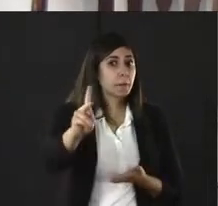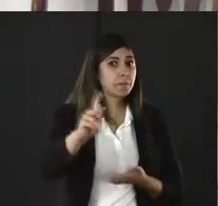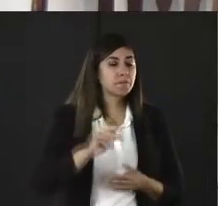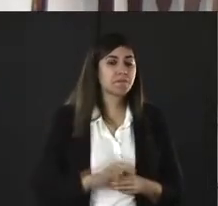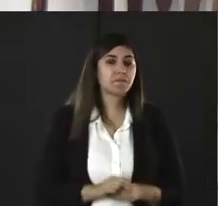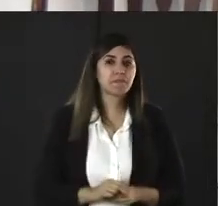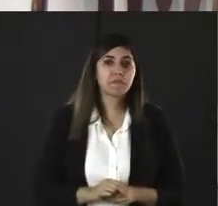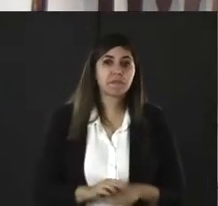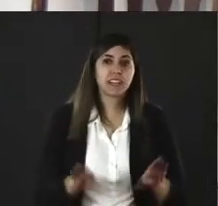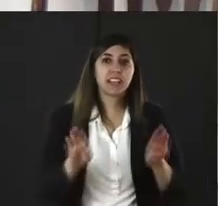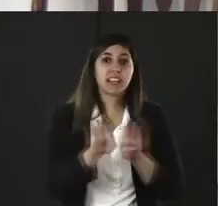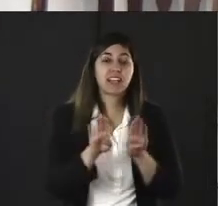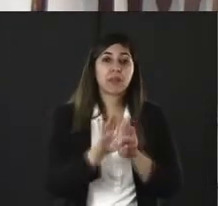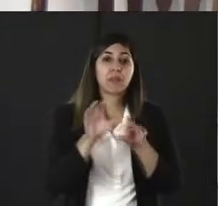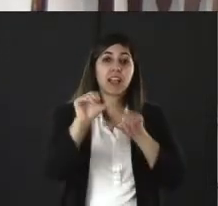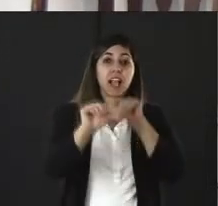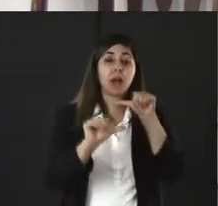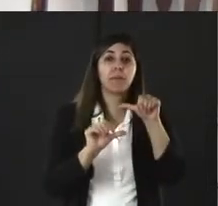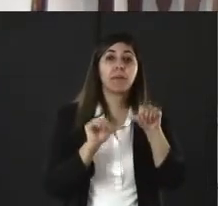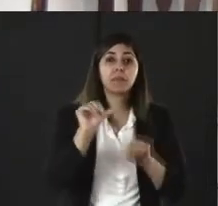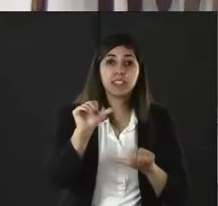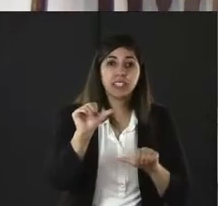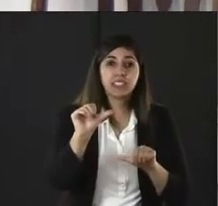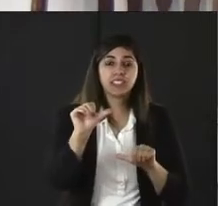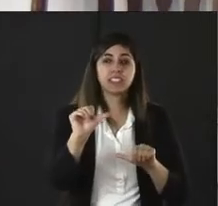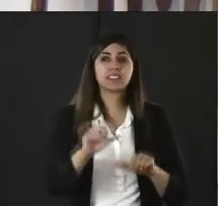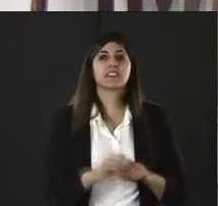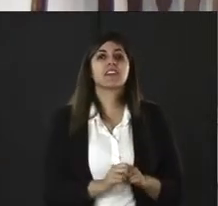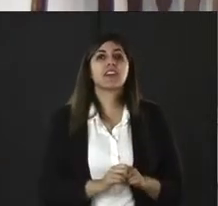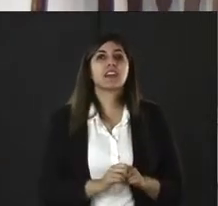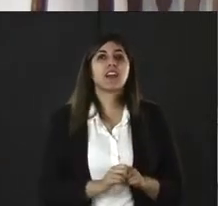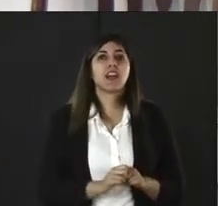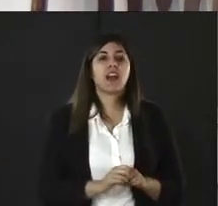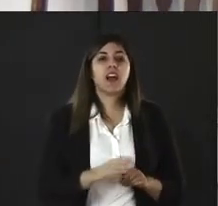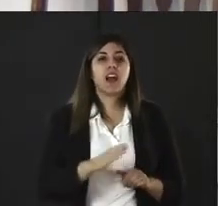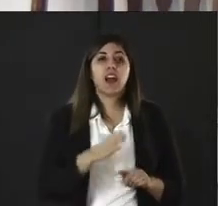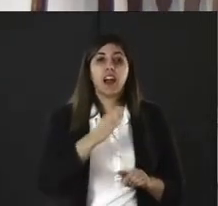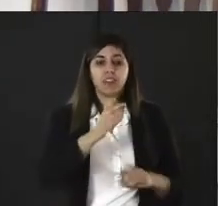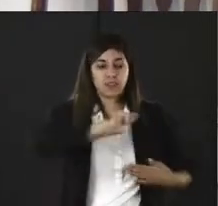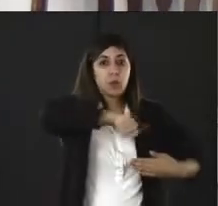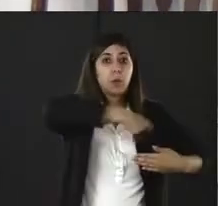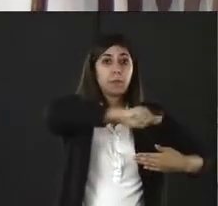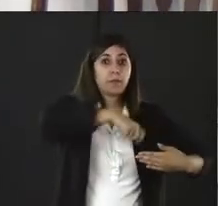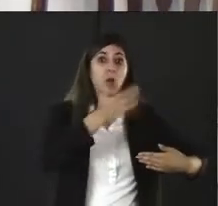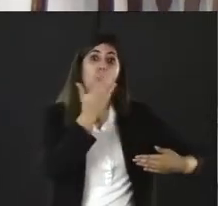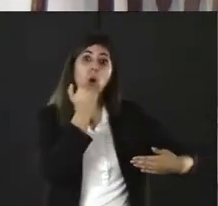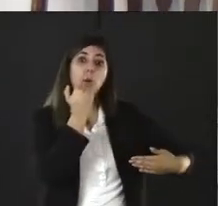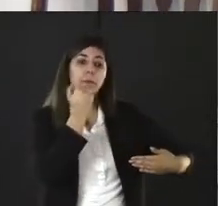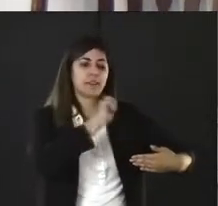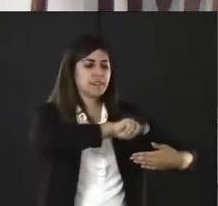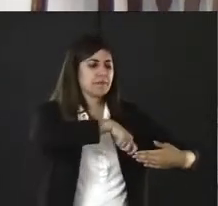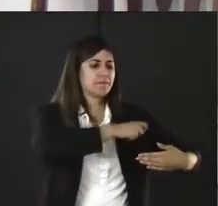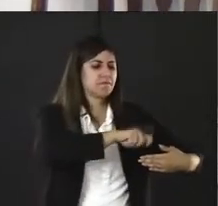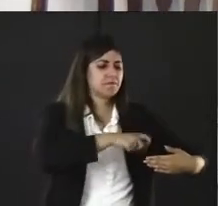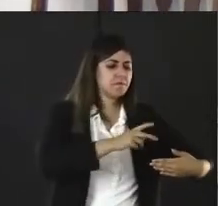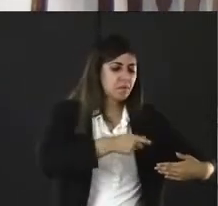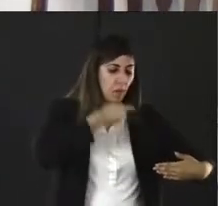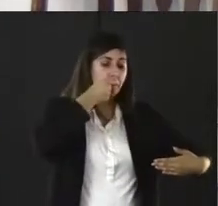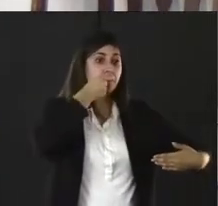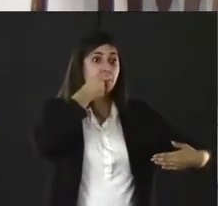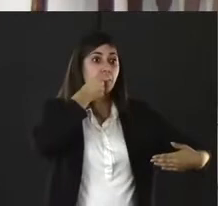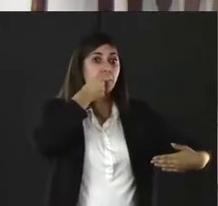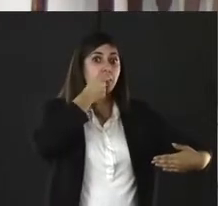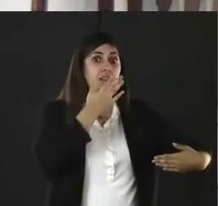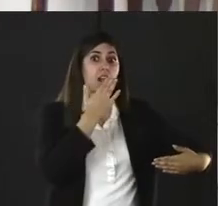transformação daquilo que parecia ser a morte na panela para vida e depois a sustentação de